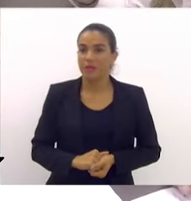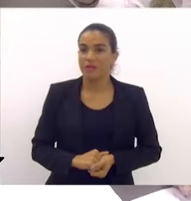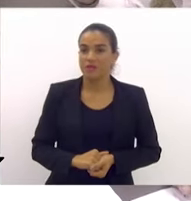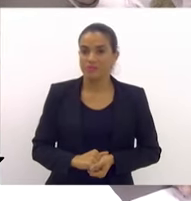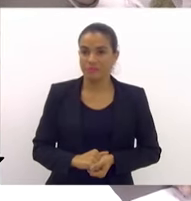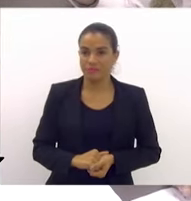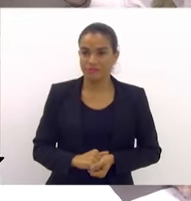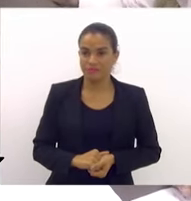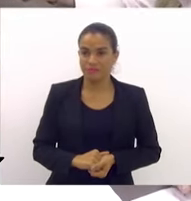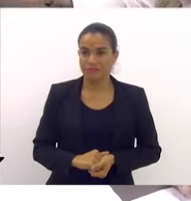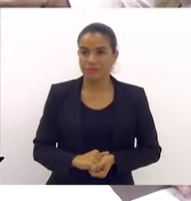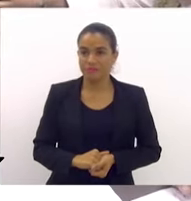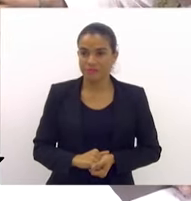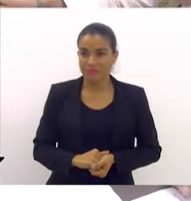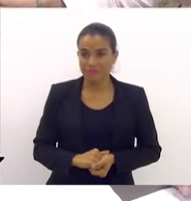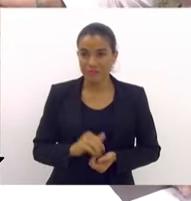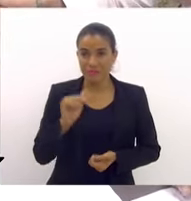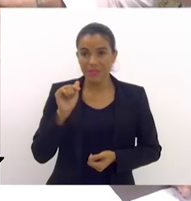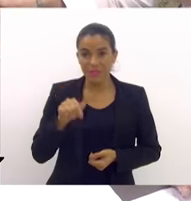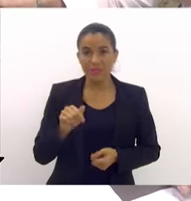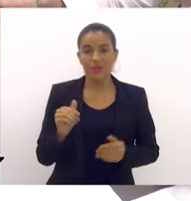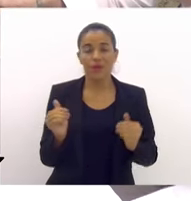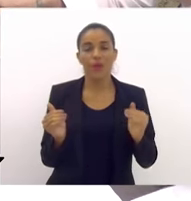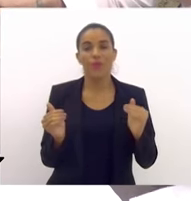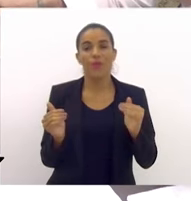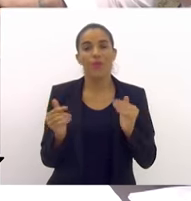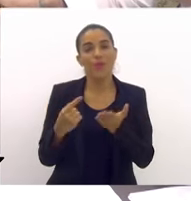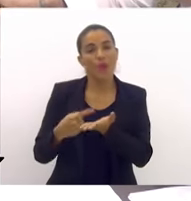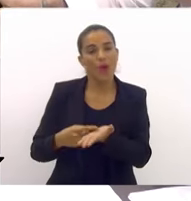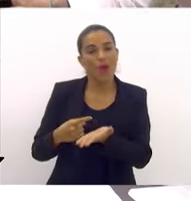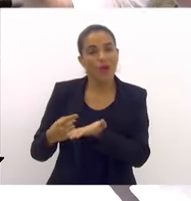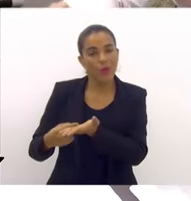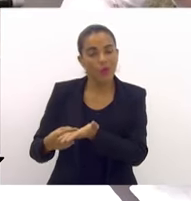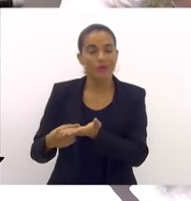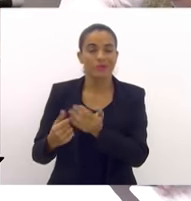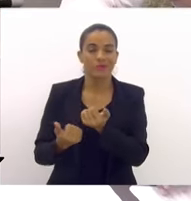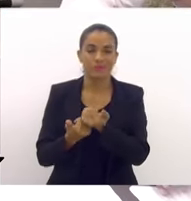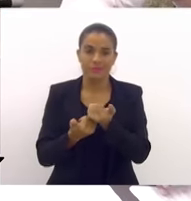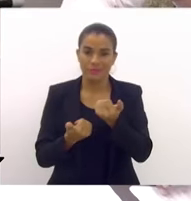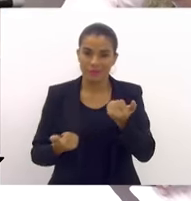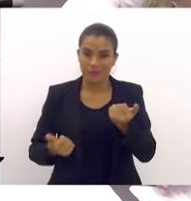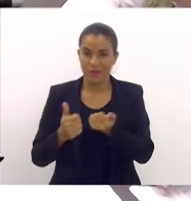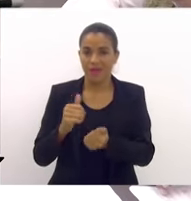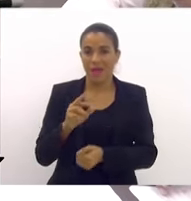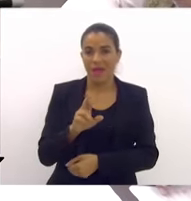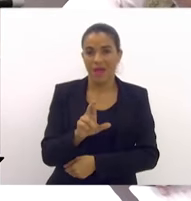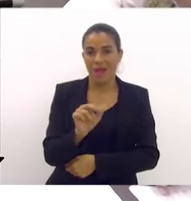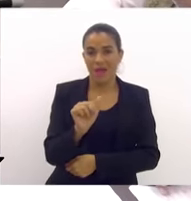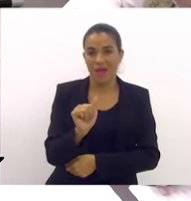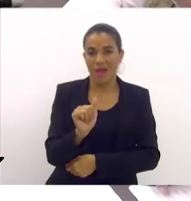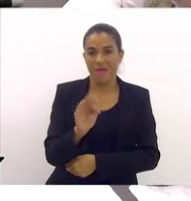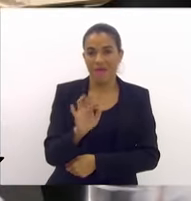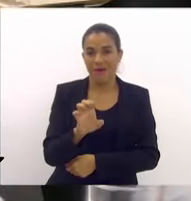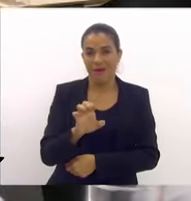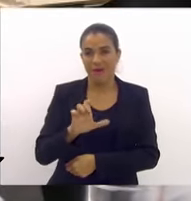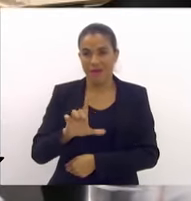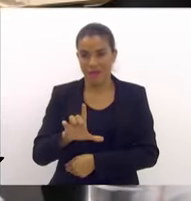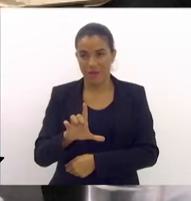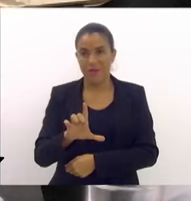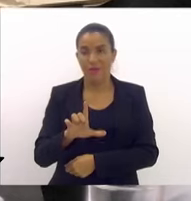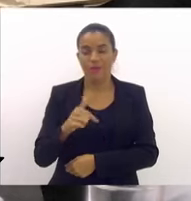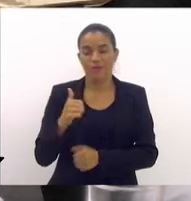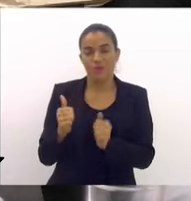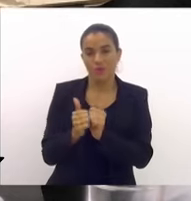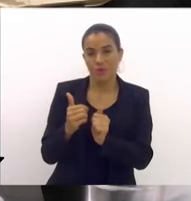eu fiz. Isso foi um acordo de assessoria, que foi feito pelo assessor Rafael, do deputado Delaroli, com a minha